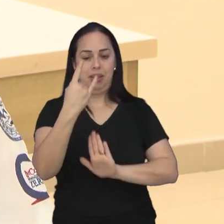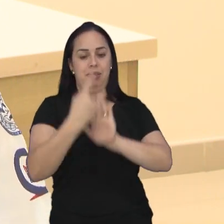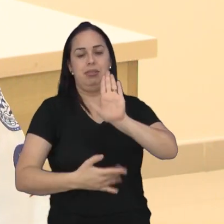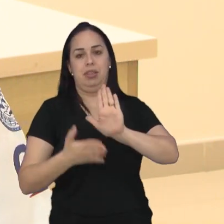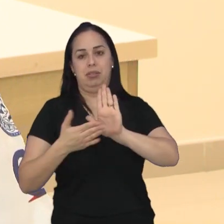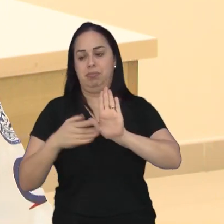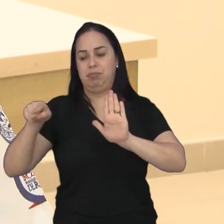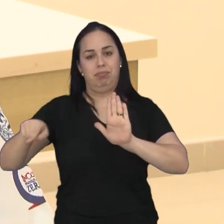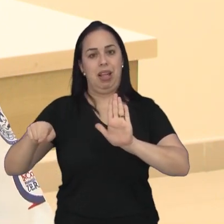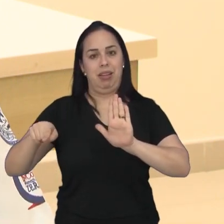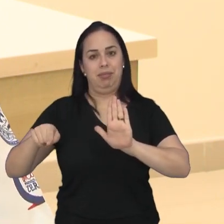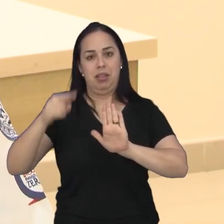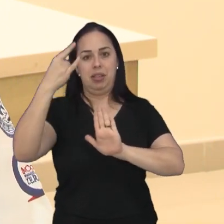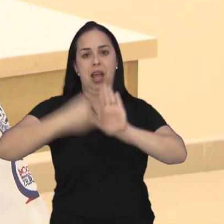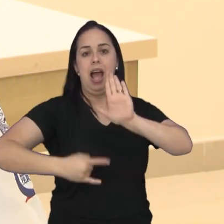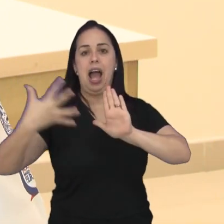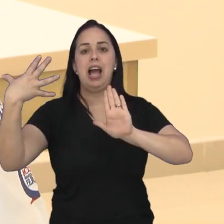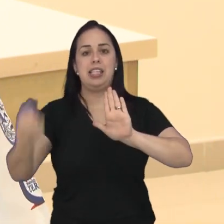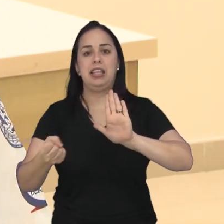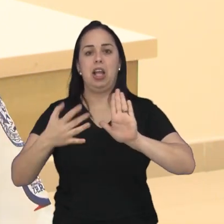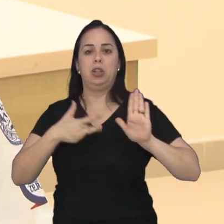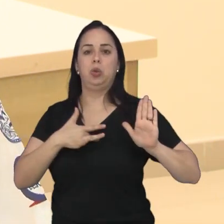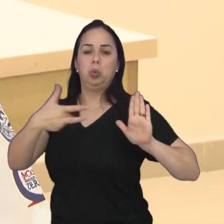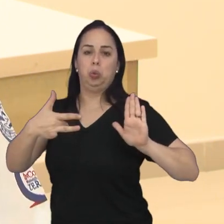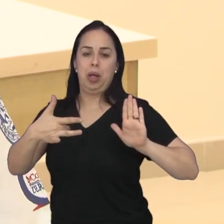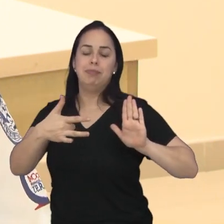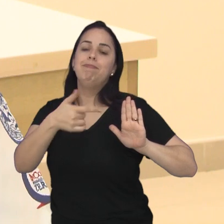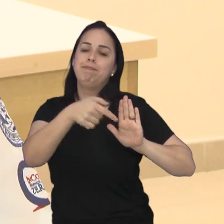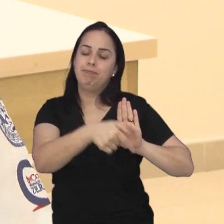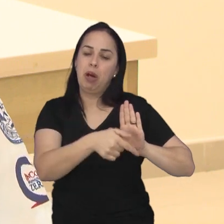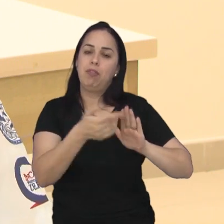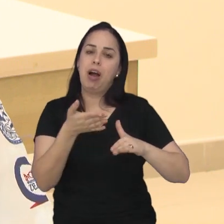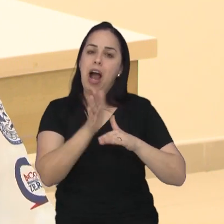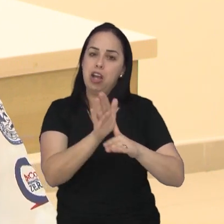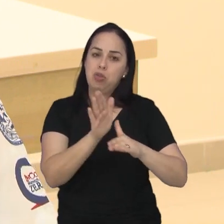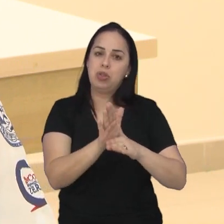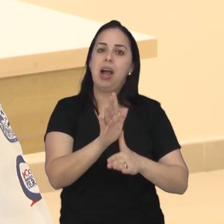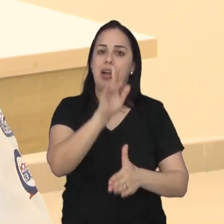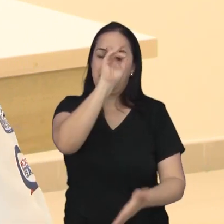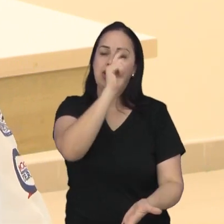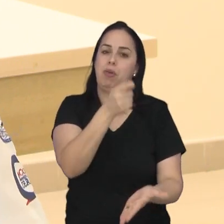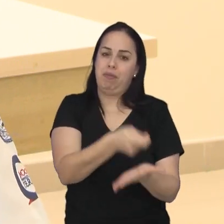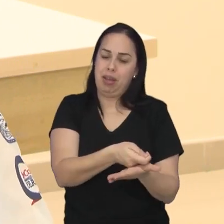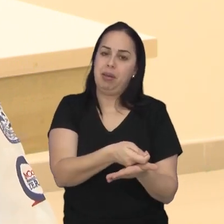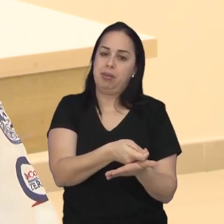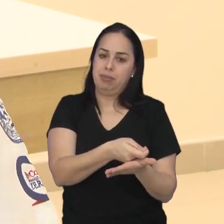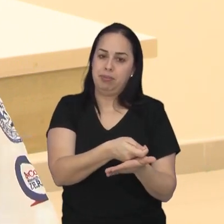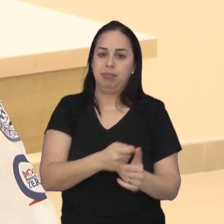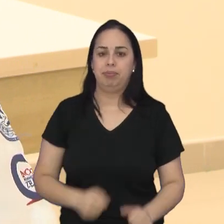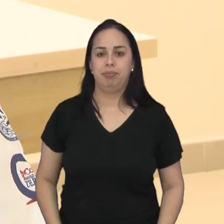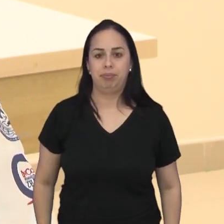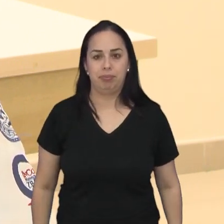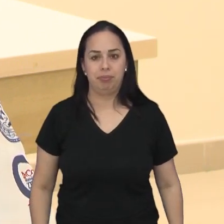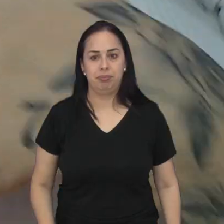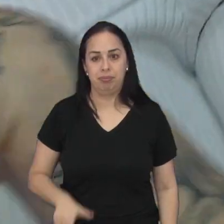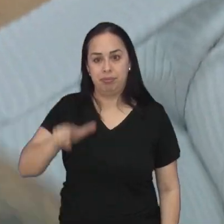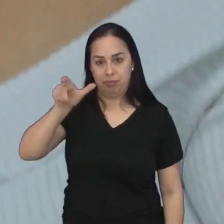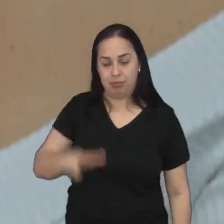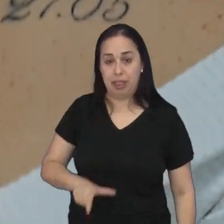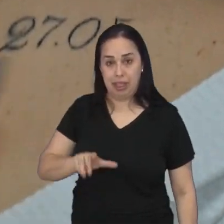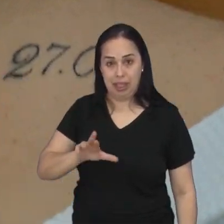documento escrito do paciente, isso, de fato, pode ajudar a dirimir quaisquer dificuldades.